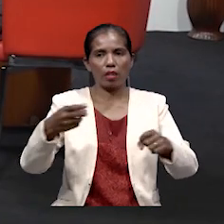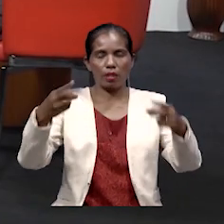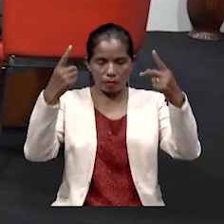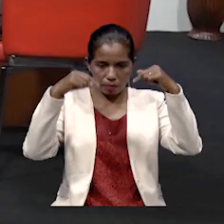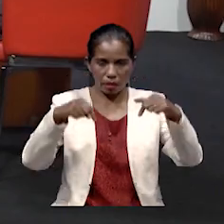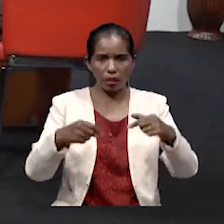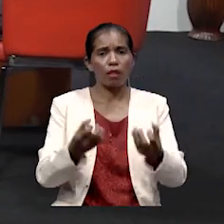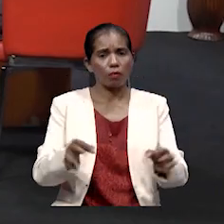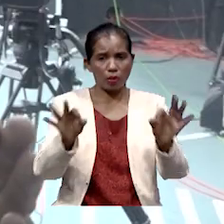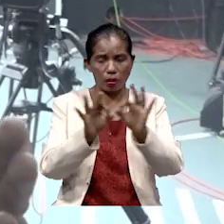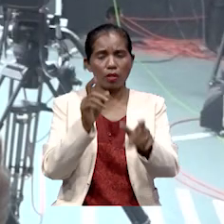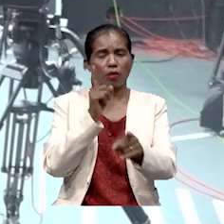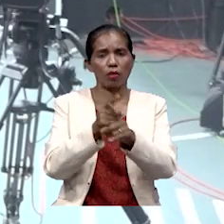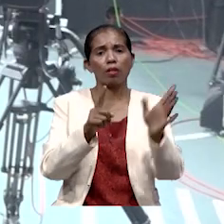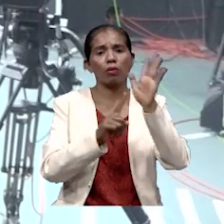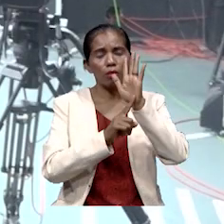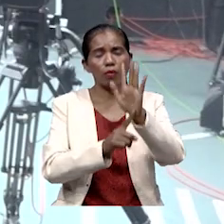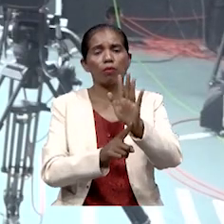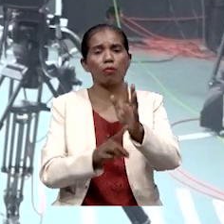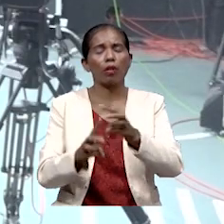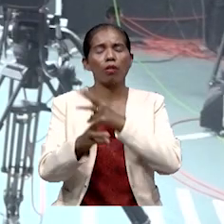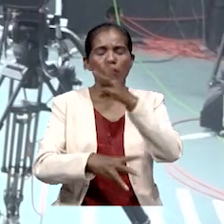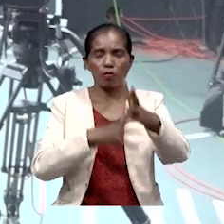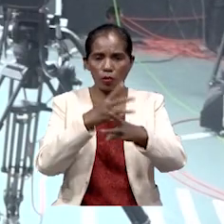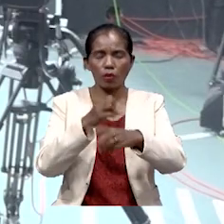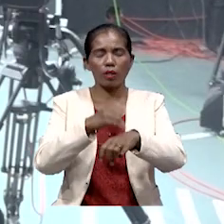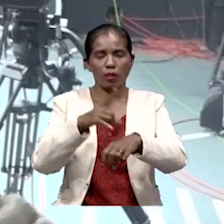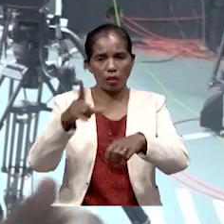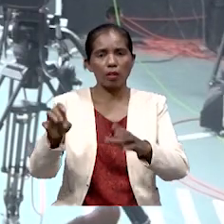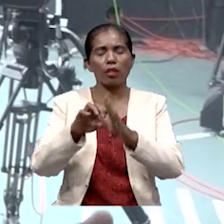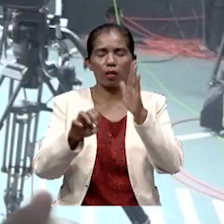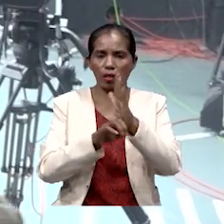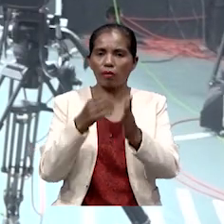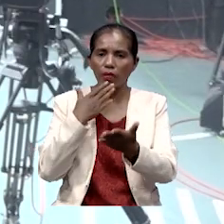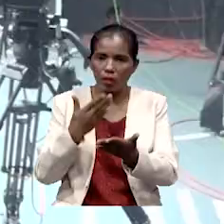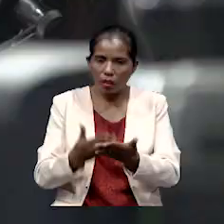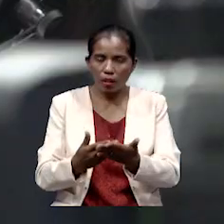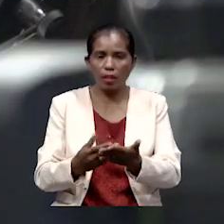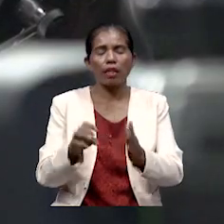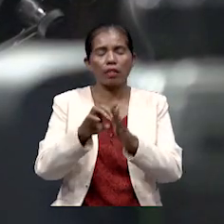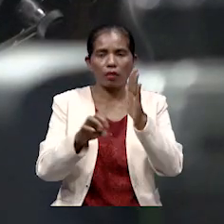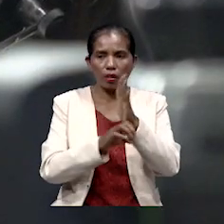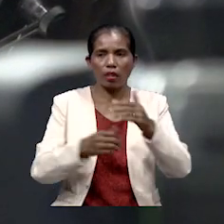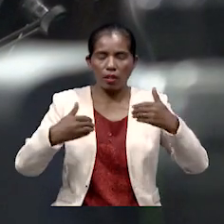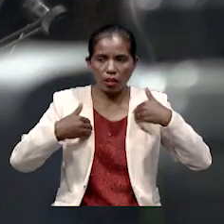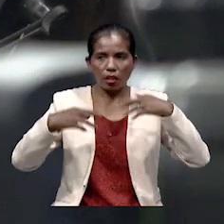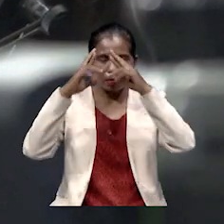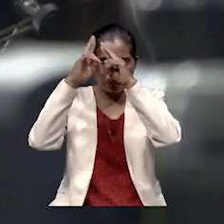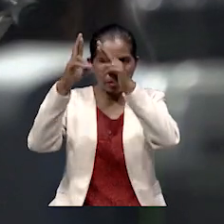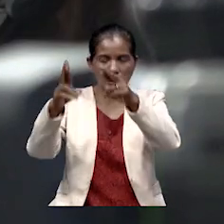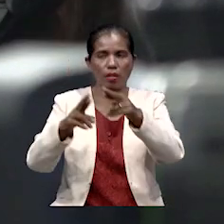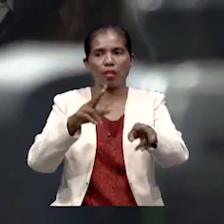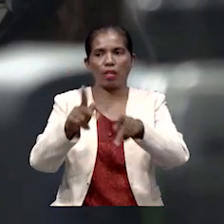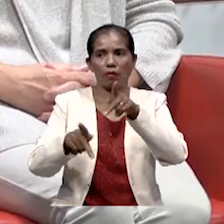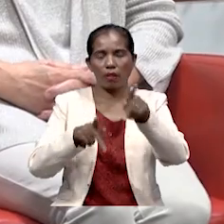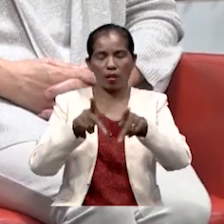nem importante para todo o mundo internacional cada Timor né estado ainda viável, estado ainda que respeita mesmo é MNB ulu que mais